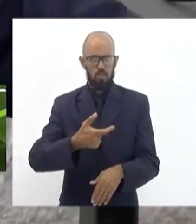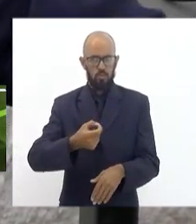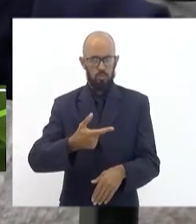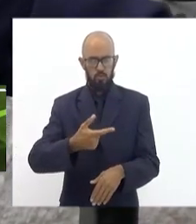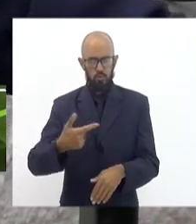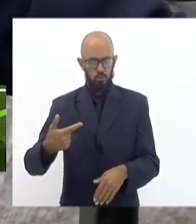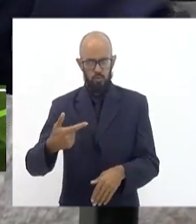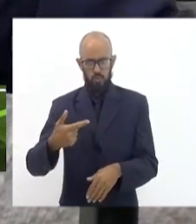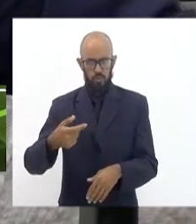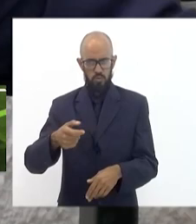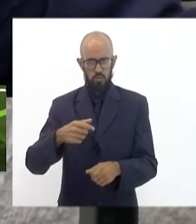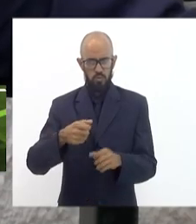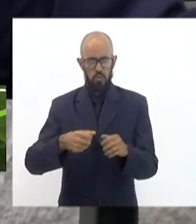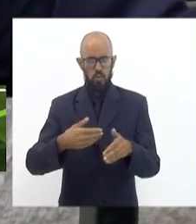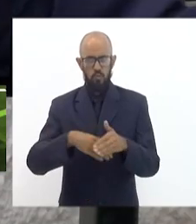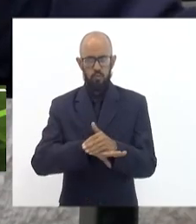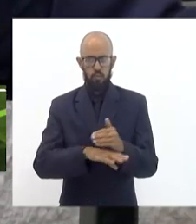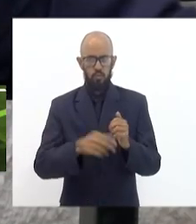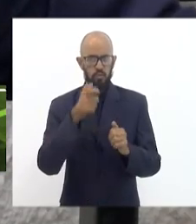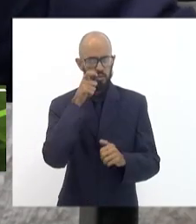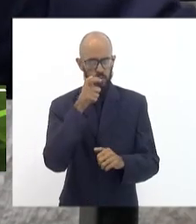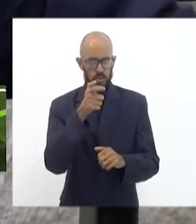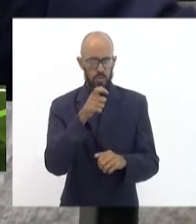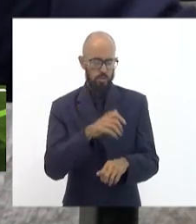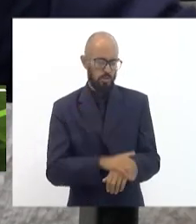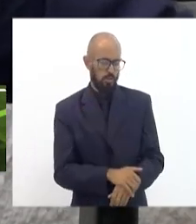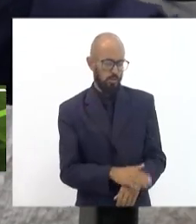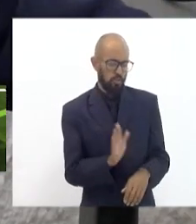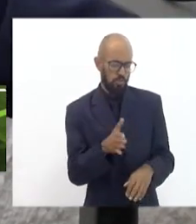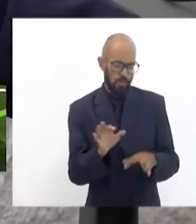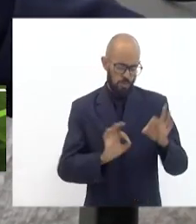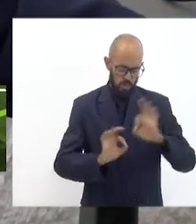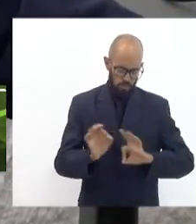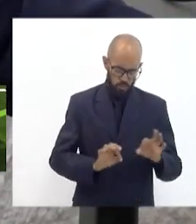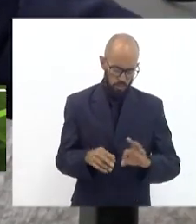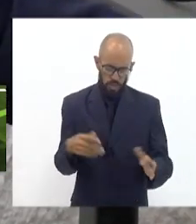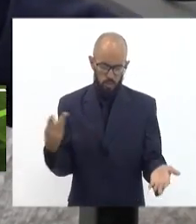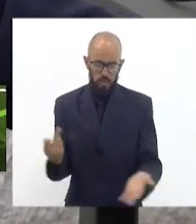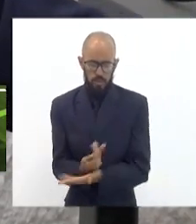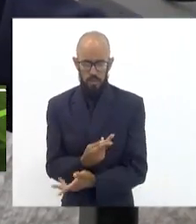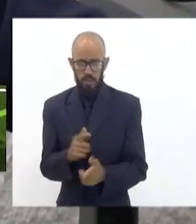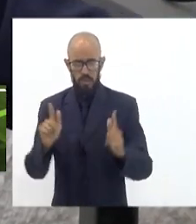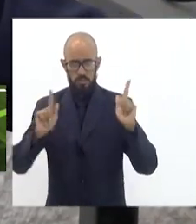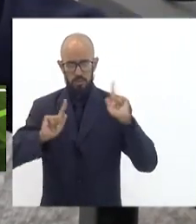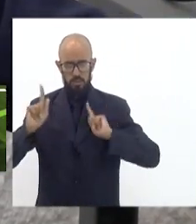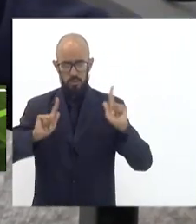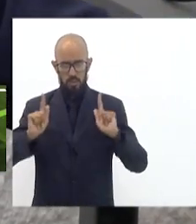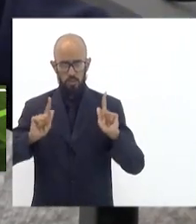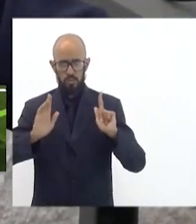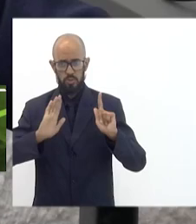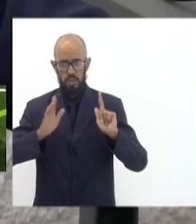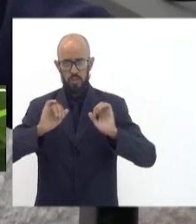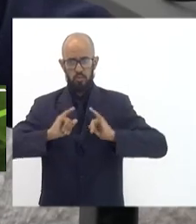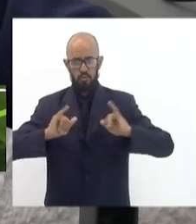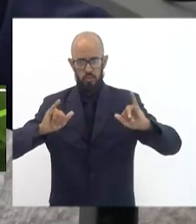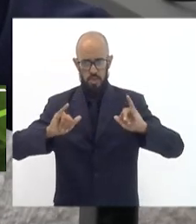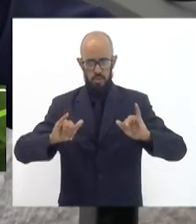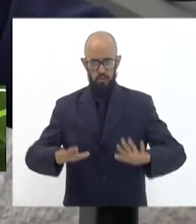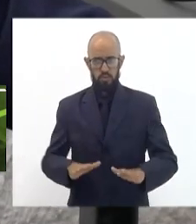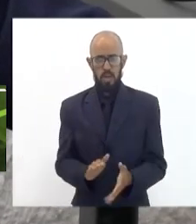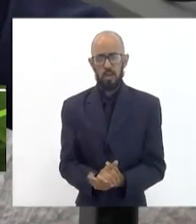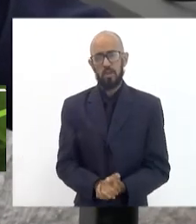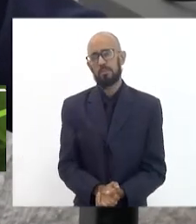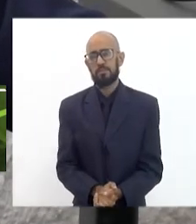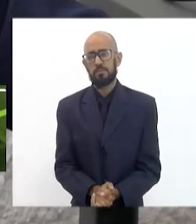interesse então assim eu tô muito tranquilo que nós já planejarmos já tá com as estações estão na rua me Socorro Ângelo deve ter